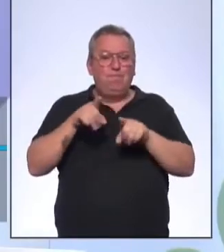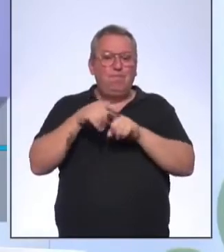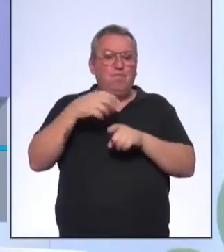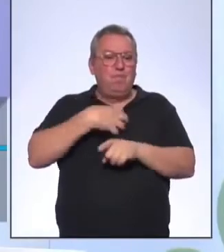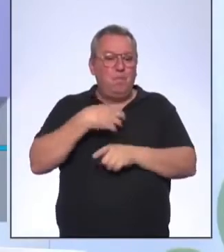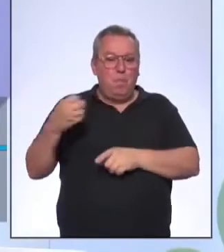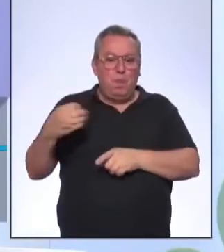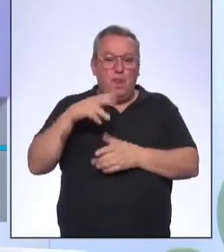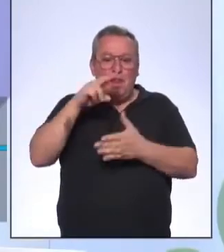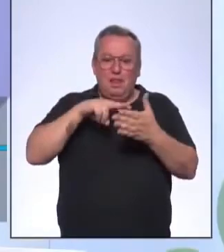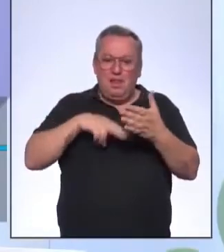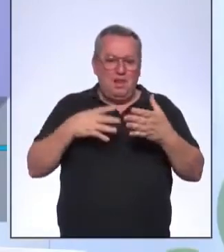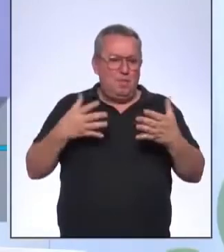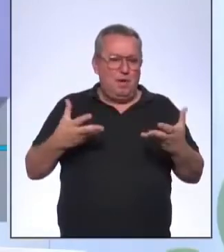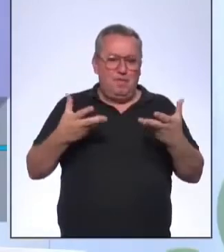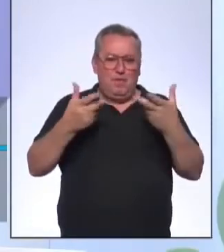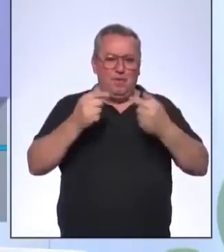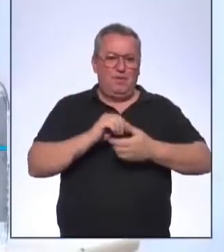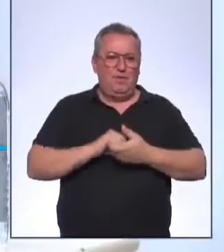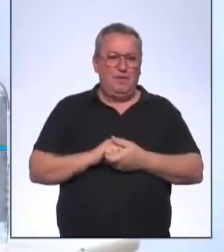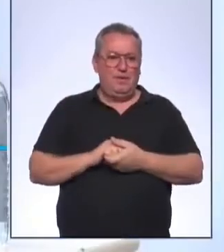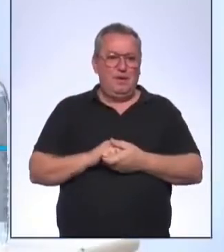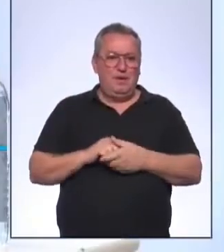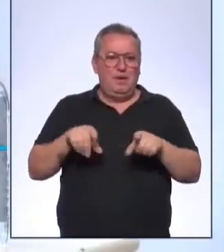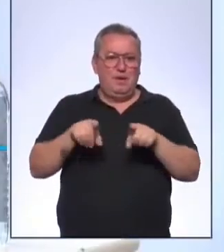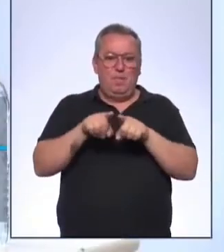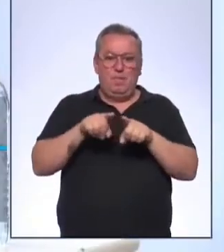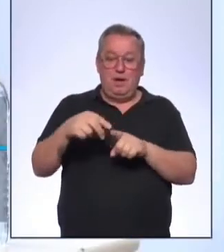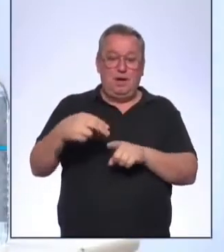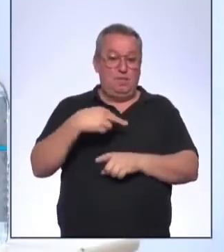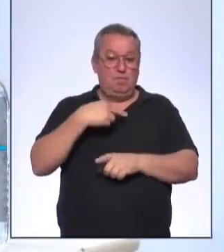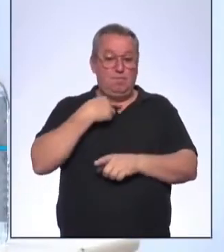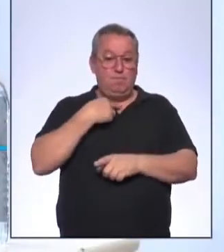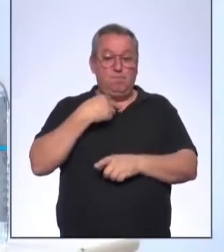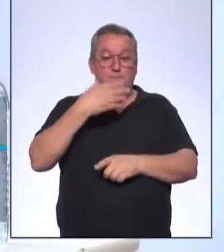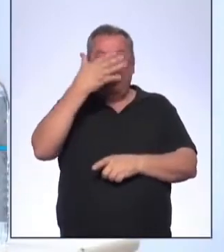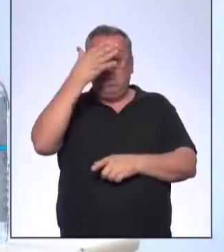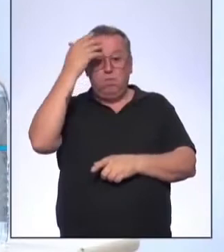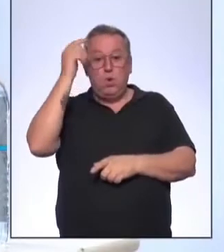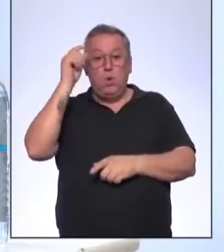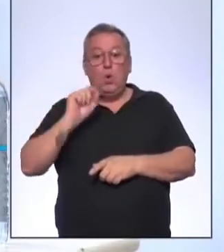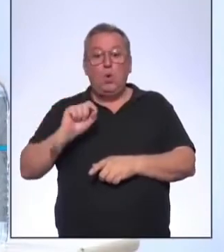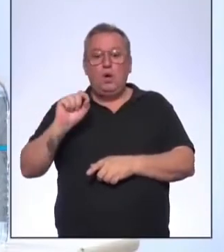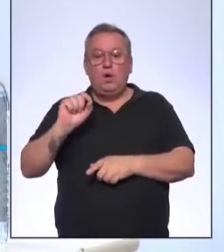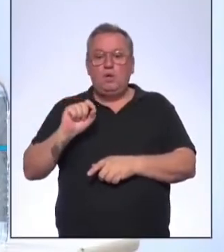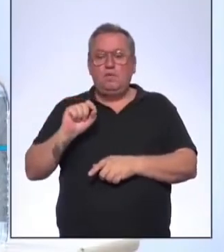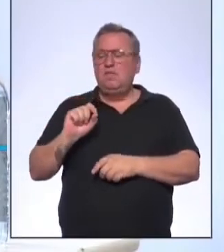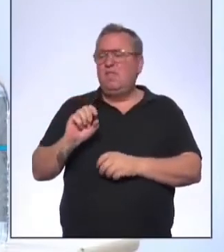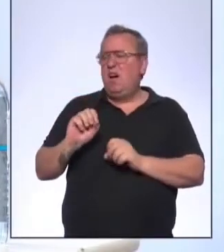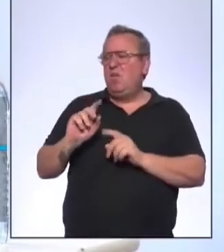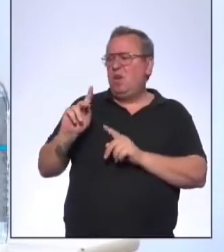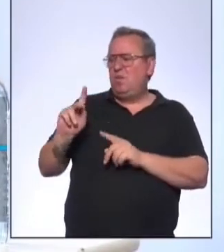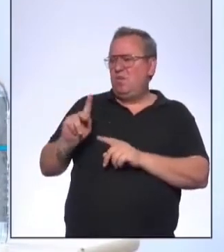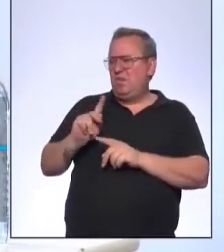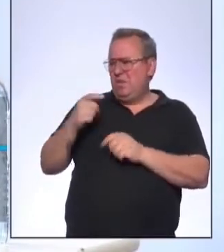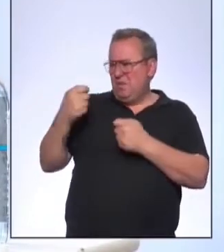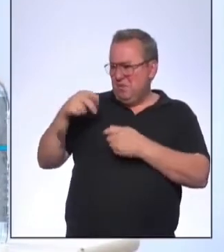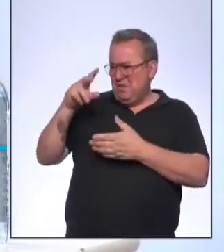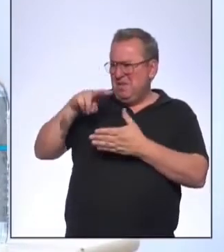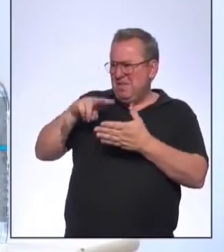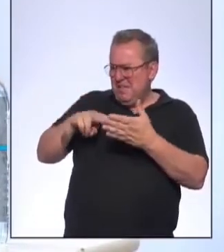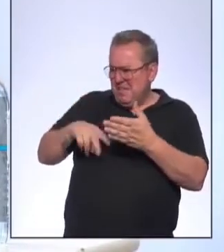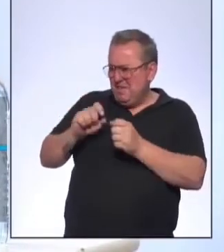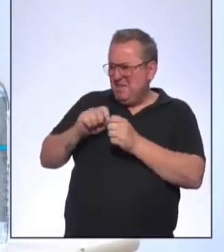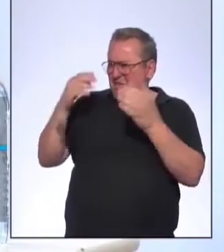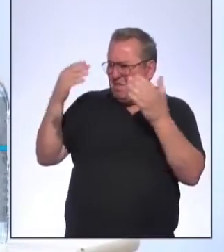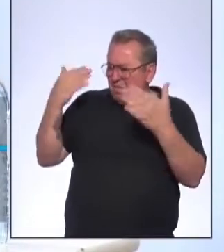novos gente ler é tudo de bom não é pronto sim e não podemos esquecer que ok professora mais a gente precisa ler as vezes